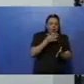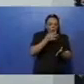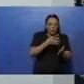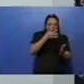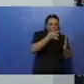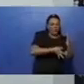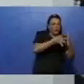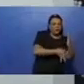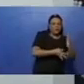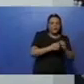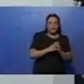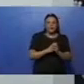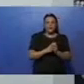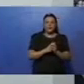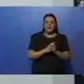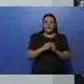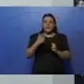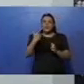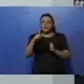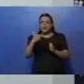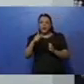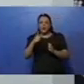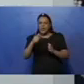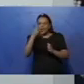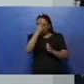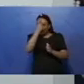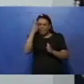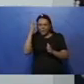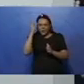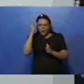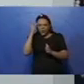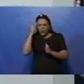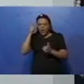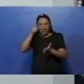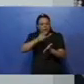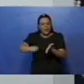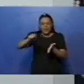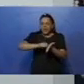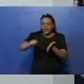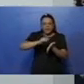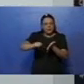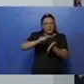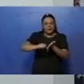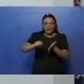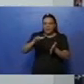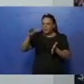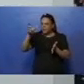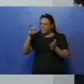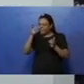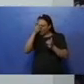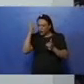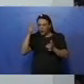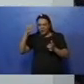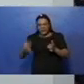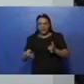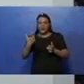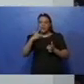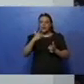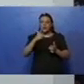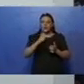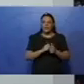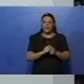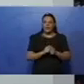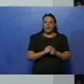todo. Então, não tem uma pessoa específica que vá assinar os editoriais, os assuntos. Aqui nós temos